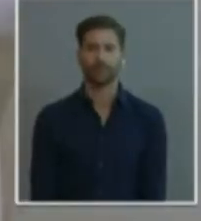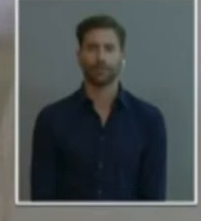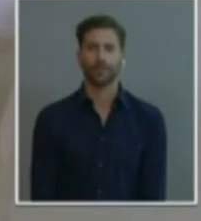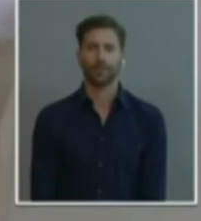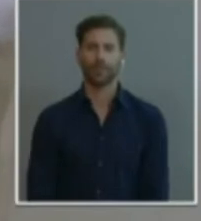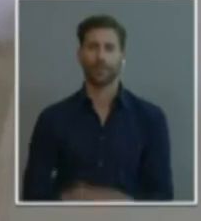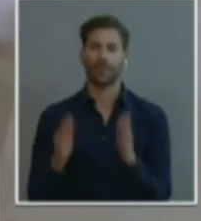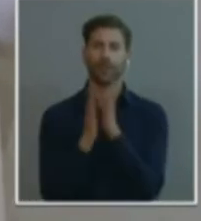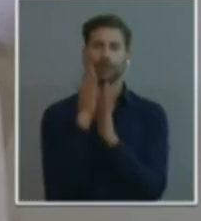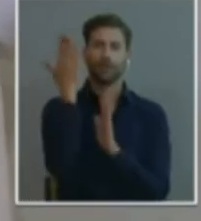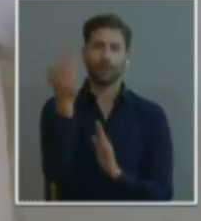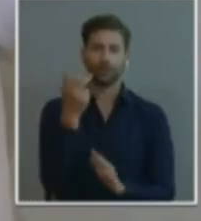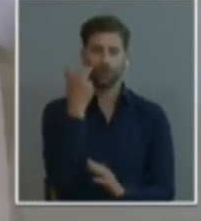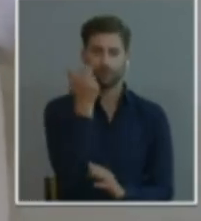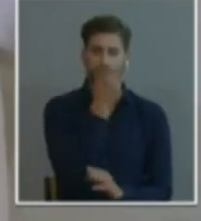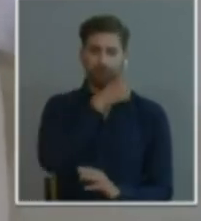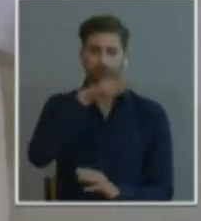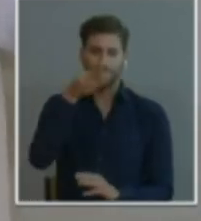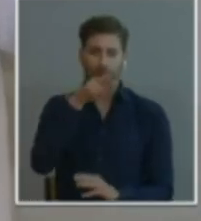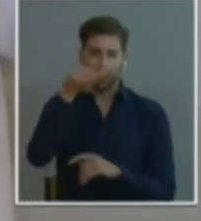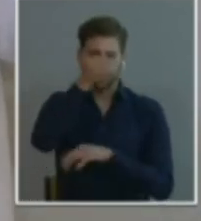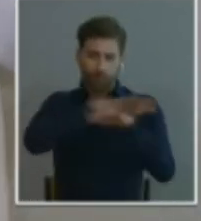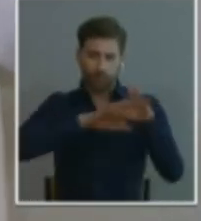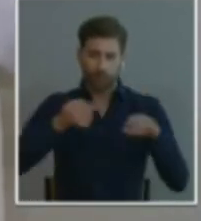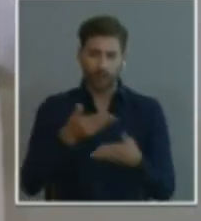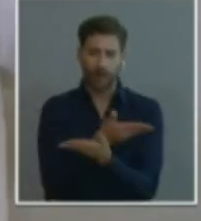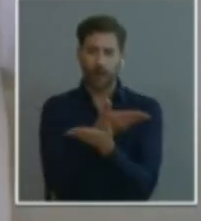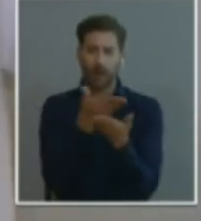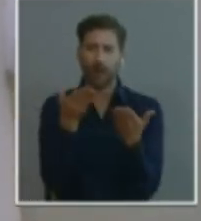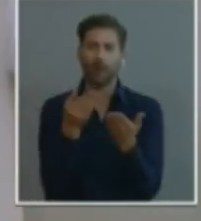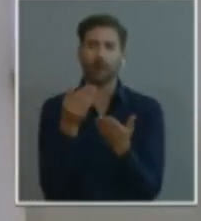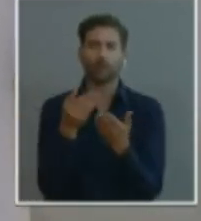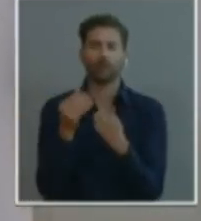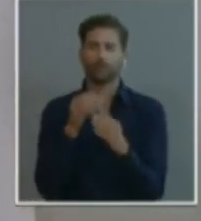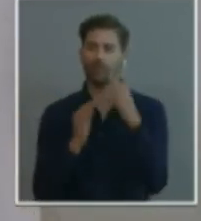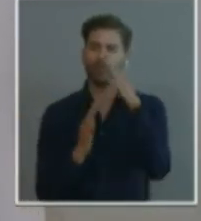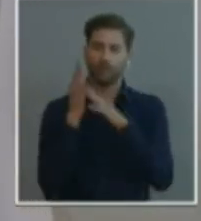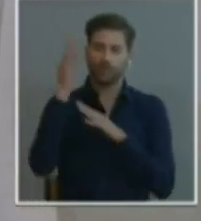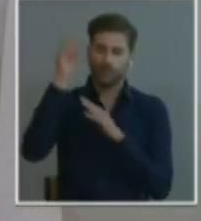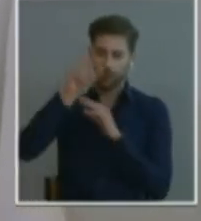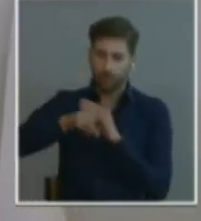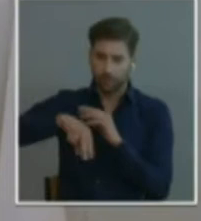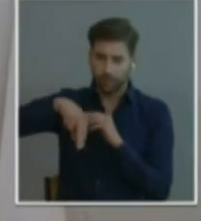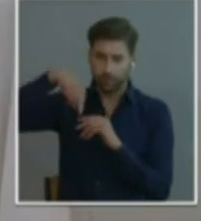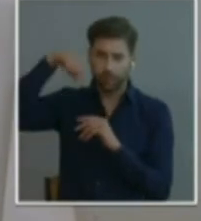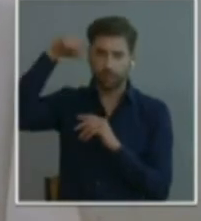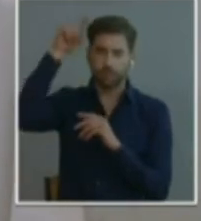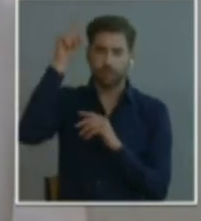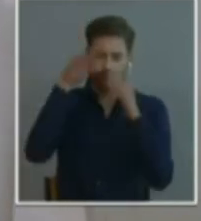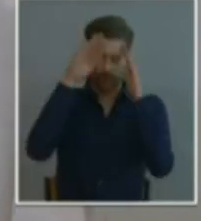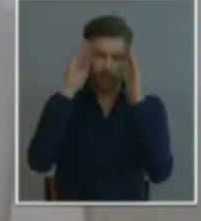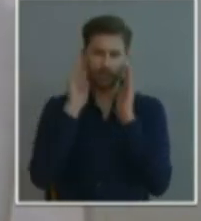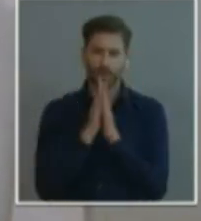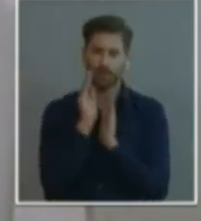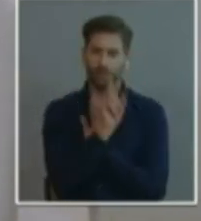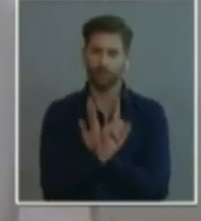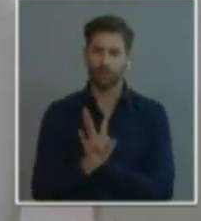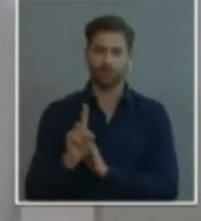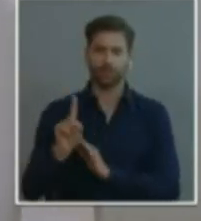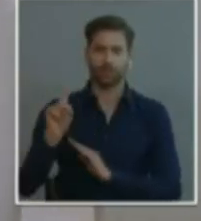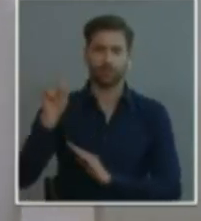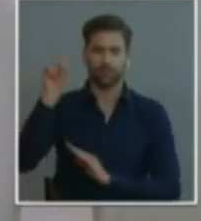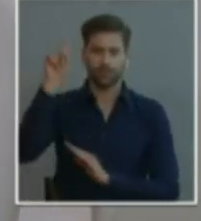Deus eterno e onipotente, que elevaste a glória do céu em corpo e alma, a Imaculada Virgem